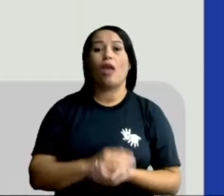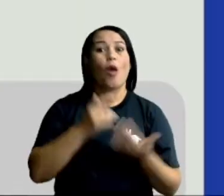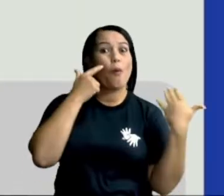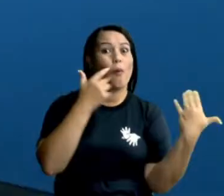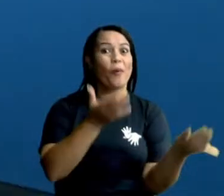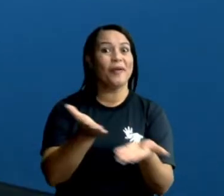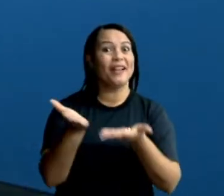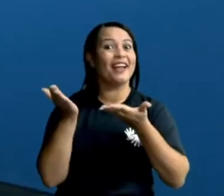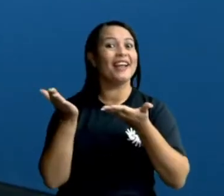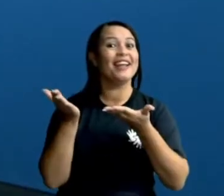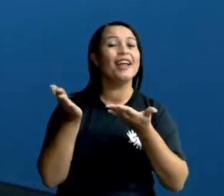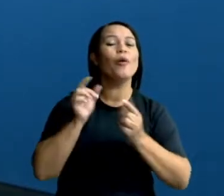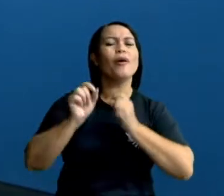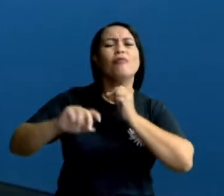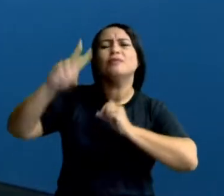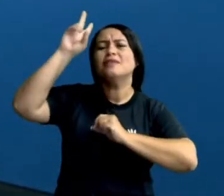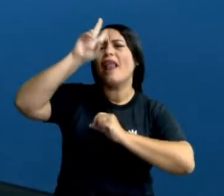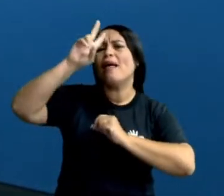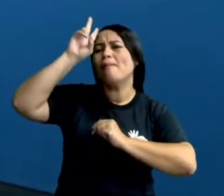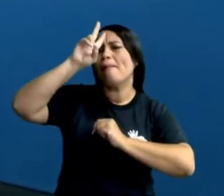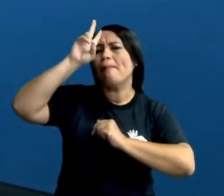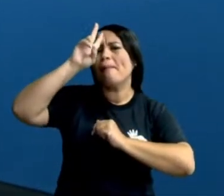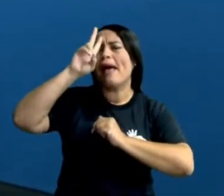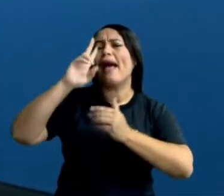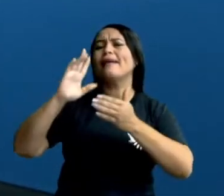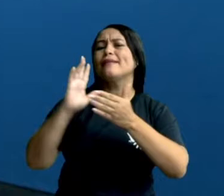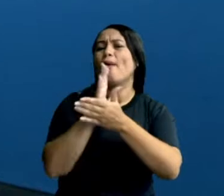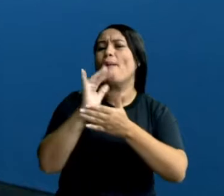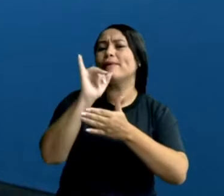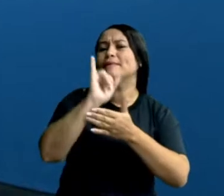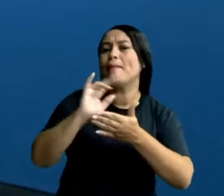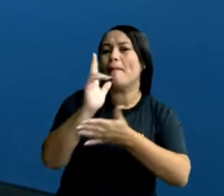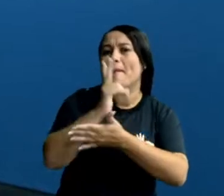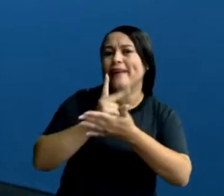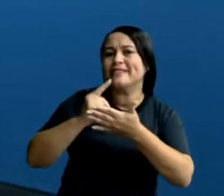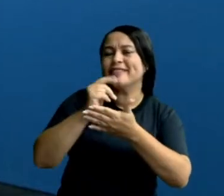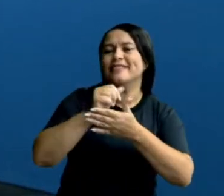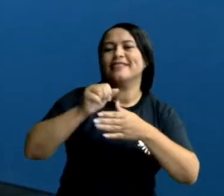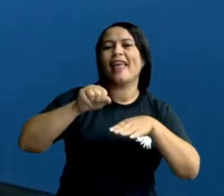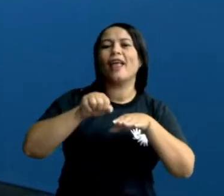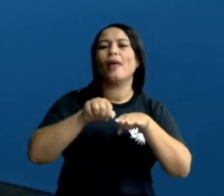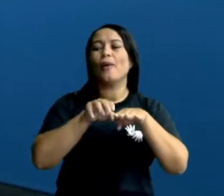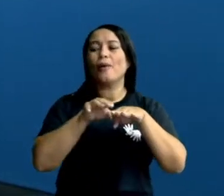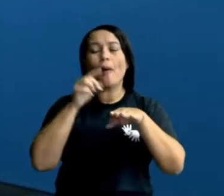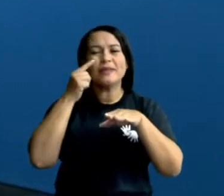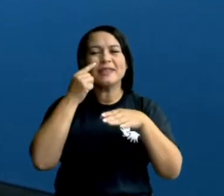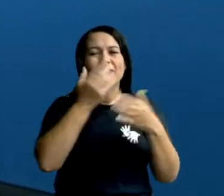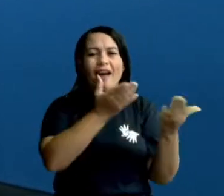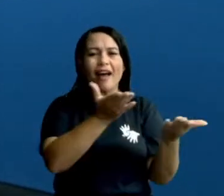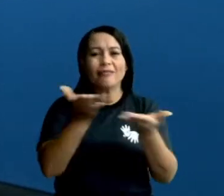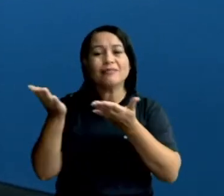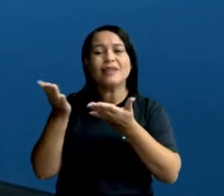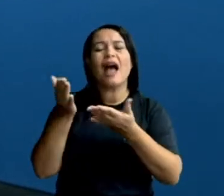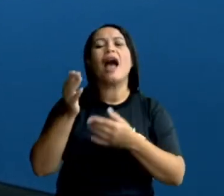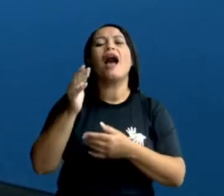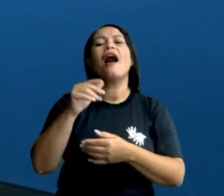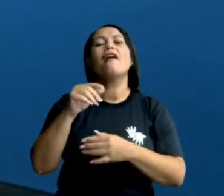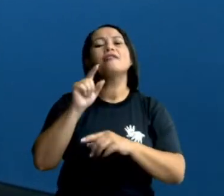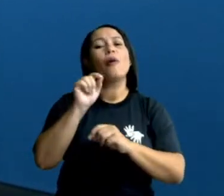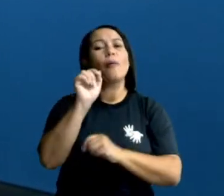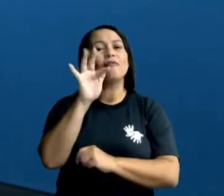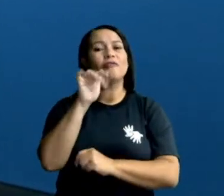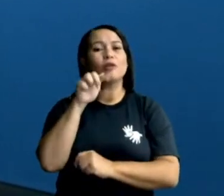Olha aqui. Então, vamos lembrar dessas figuras espaciais, tá certo? Figuras